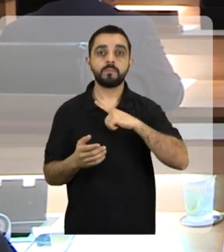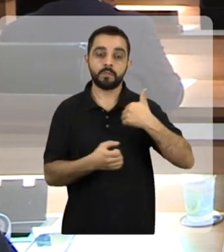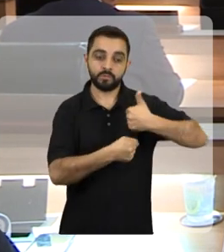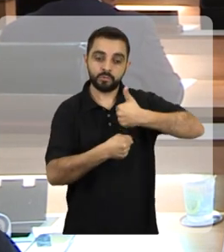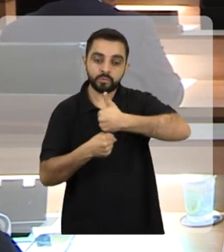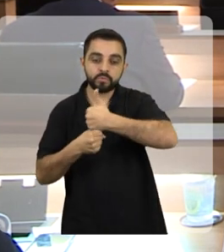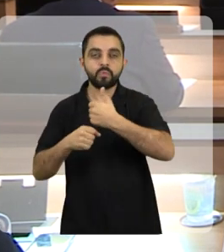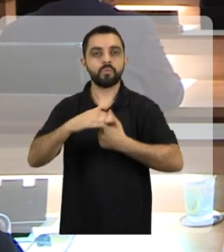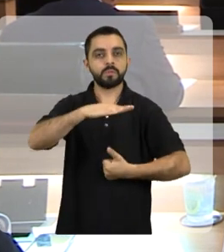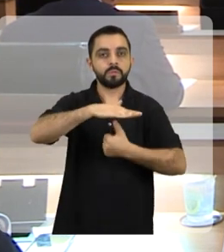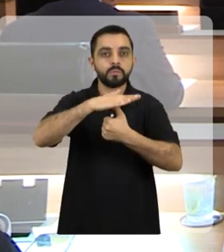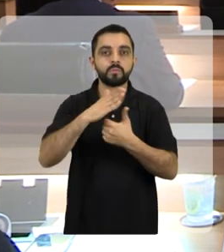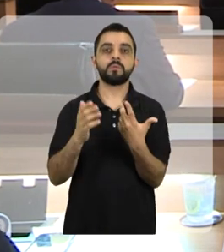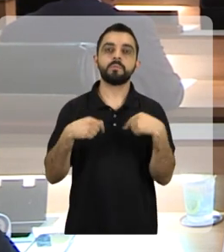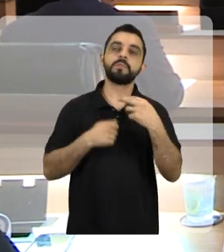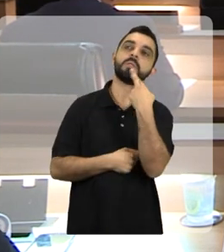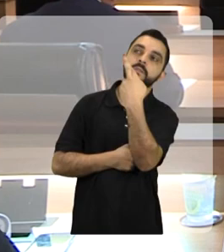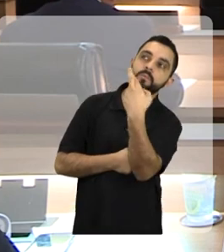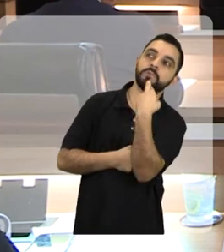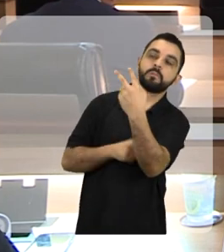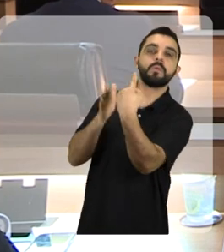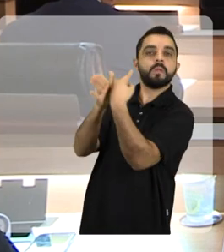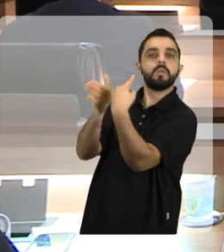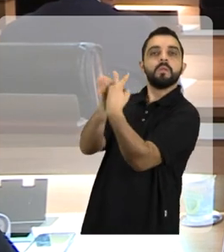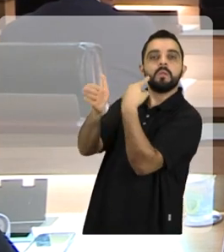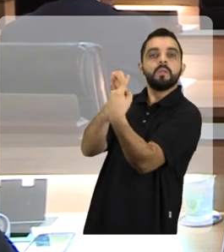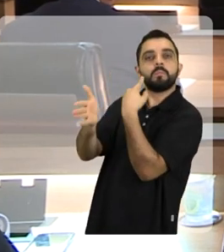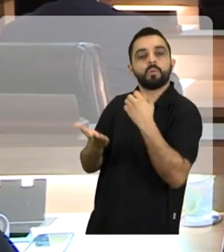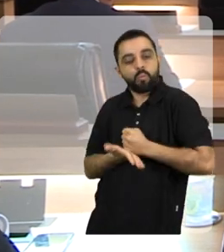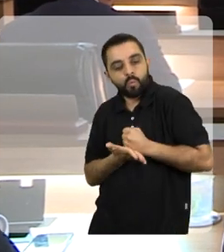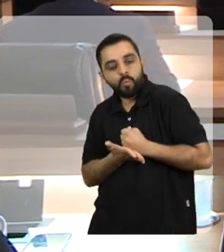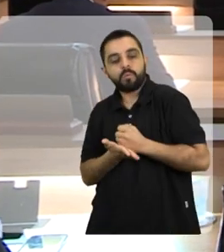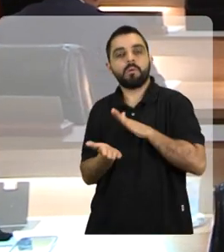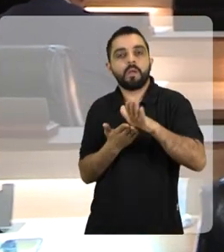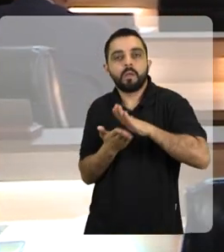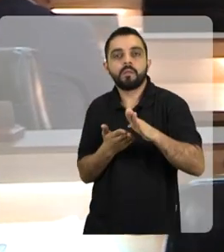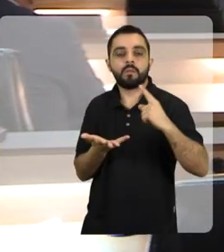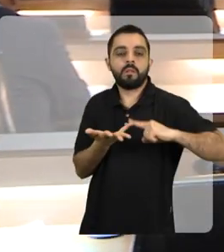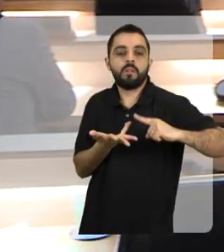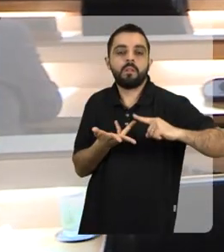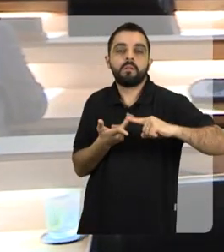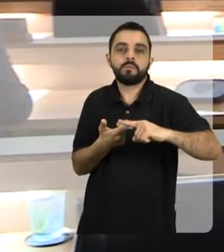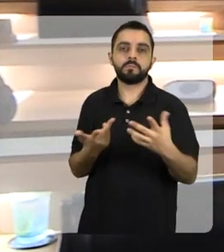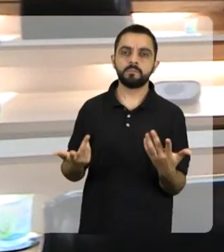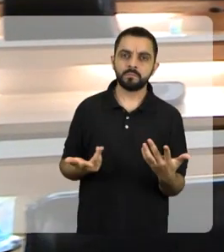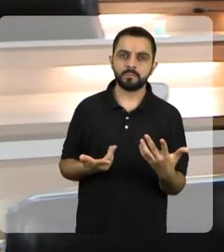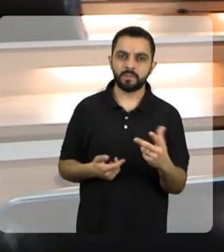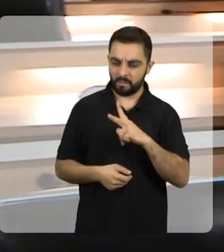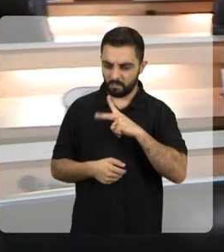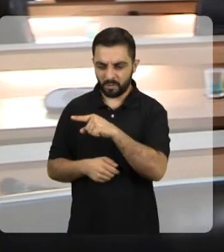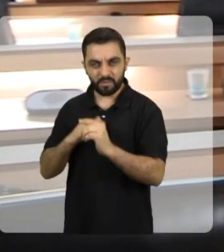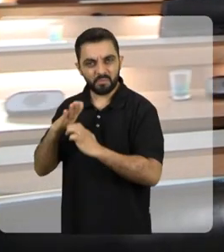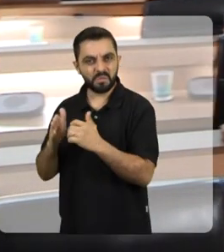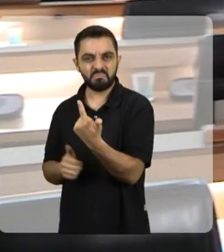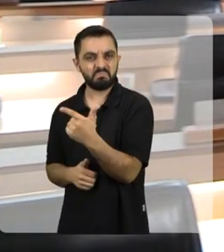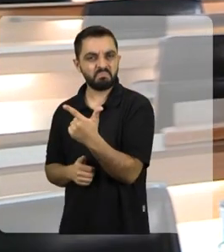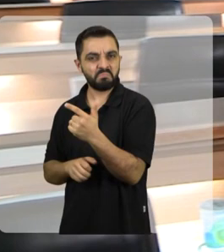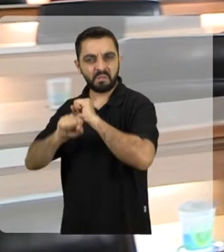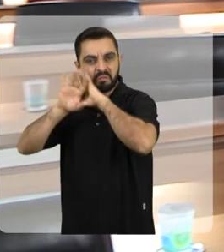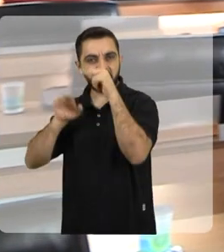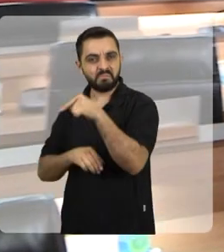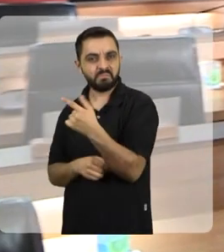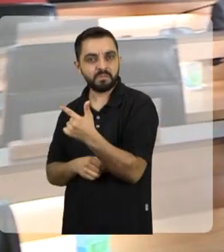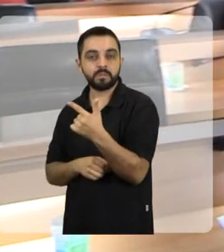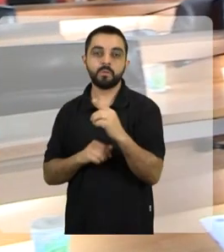gestores, pró-reitores e diretores é ficar respondendo a indagações de controle das agências de controle. Empresa privada nenhuma faz isso, não falta